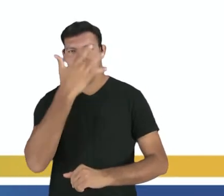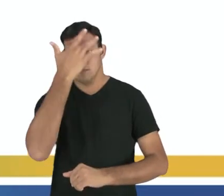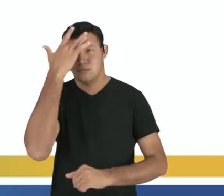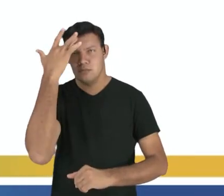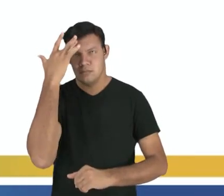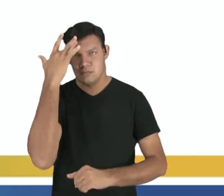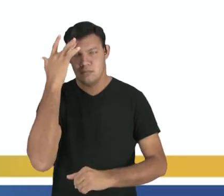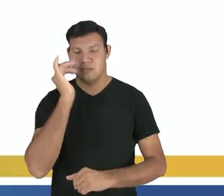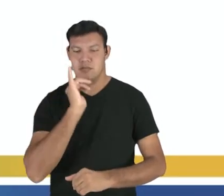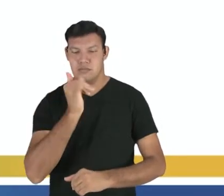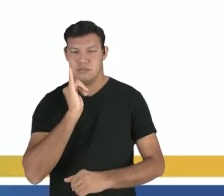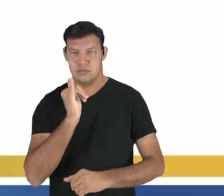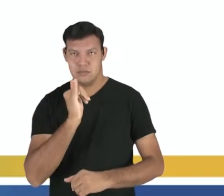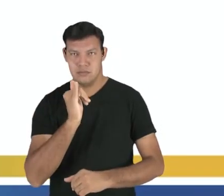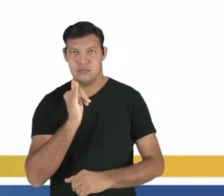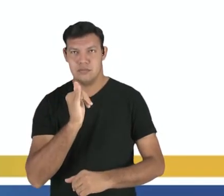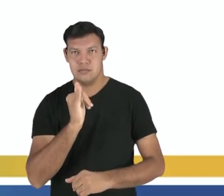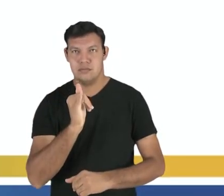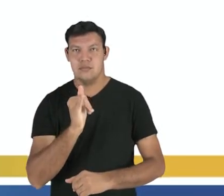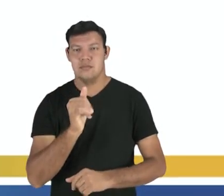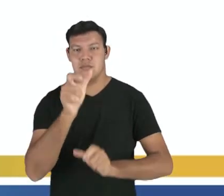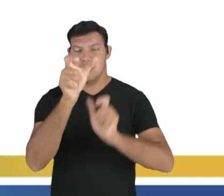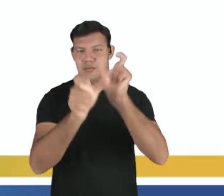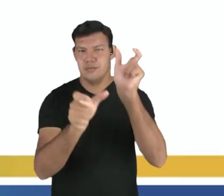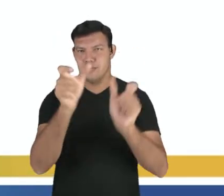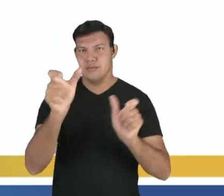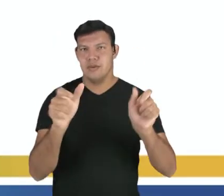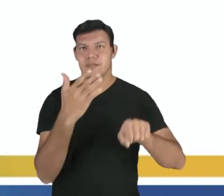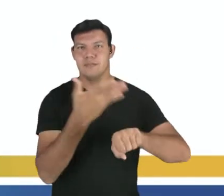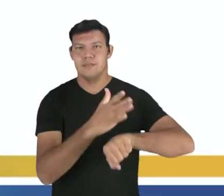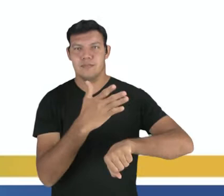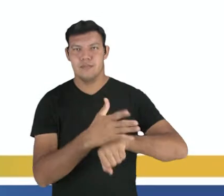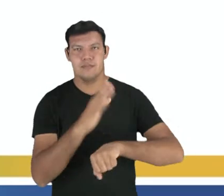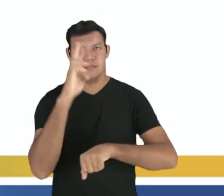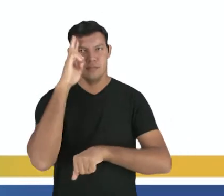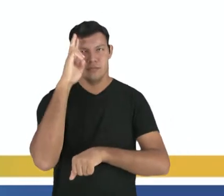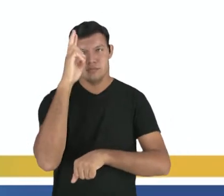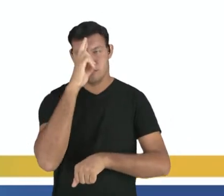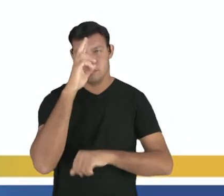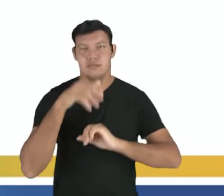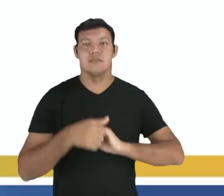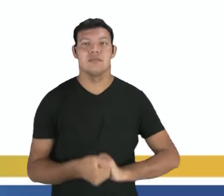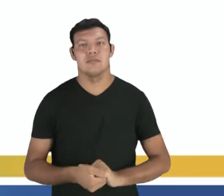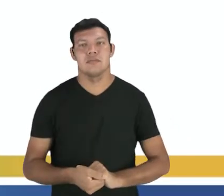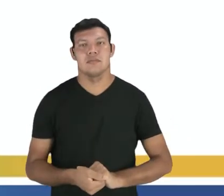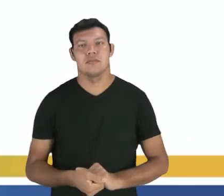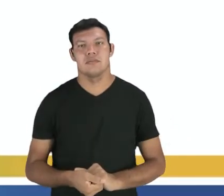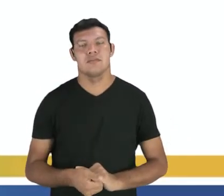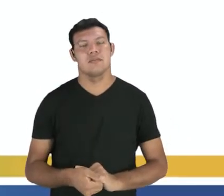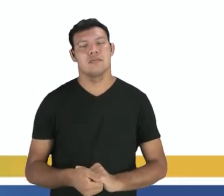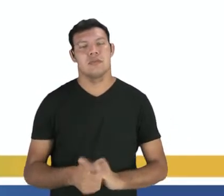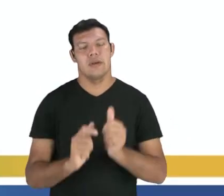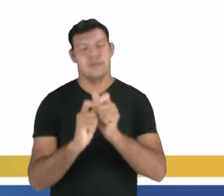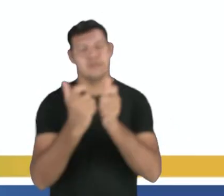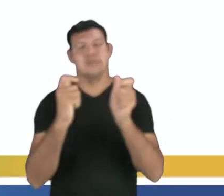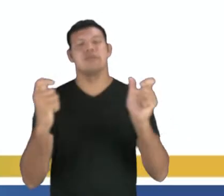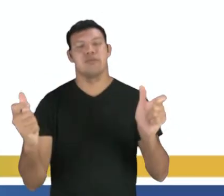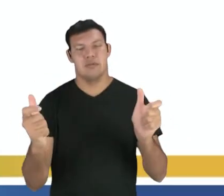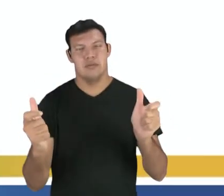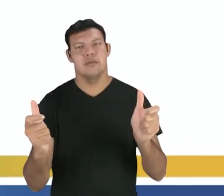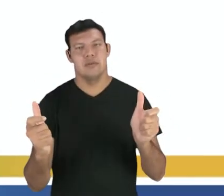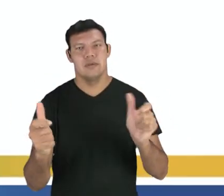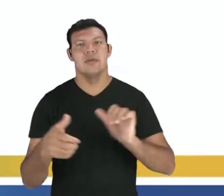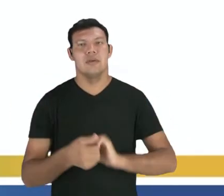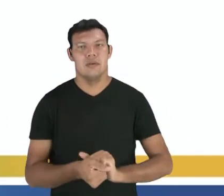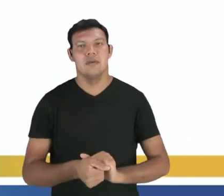a imagem né que provavelmente ele vai fazer parte da história muitas vezes tá ele partes grande